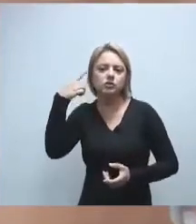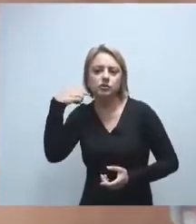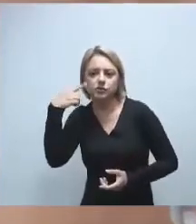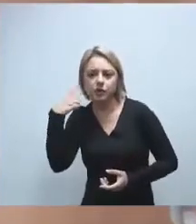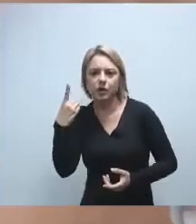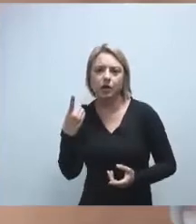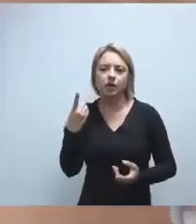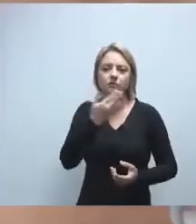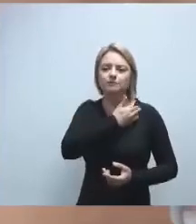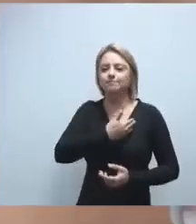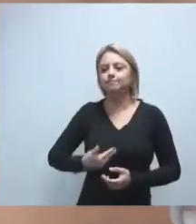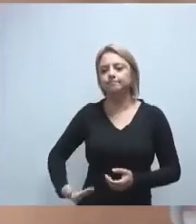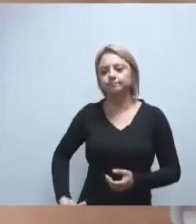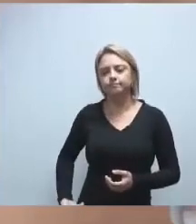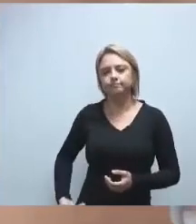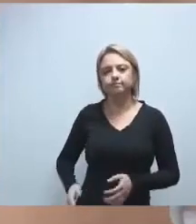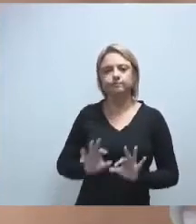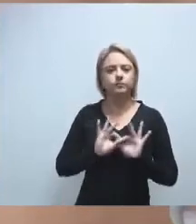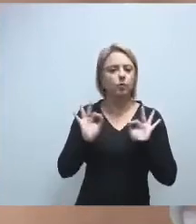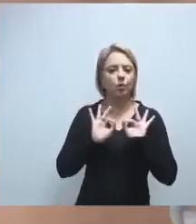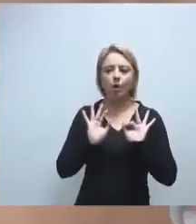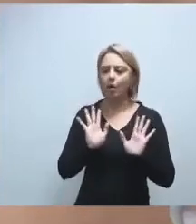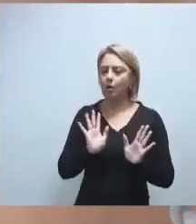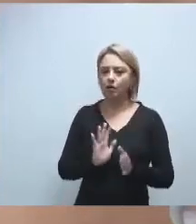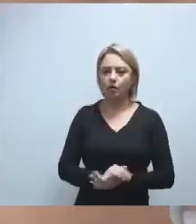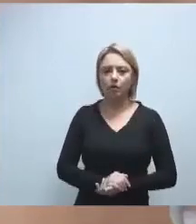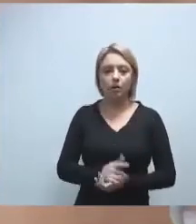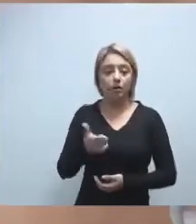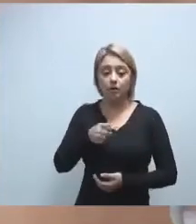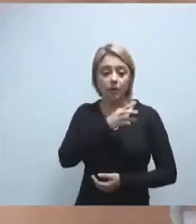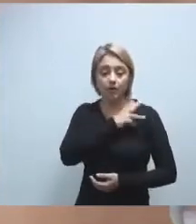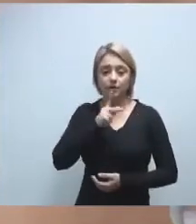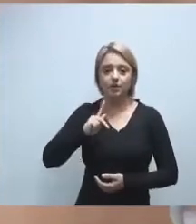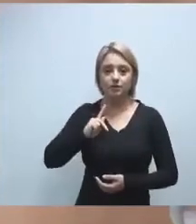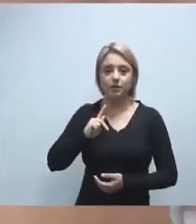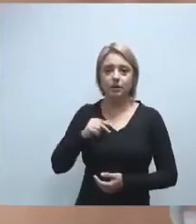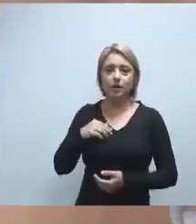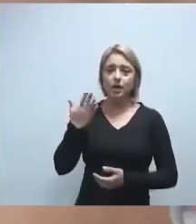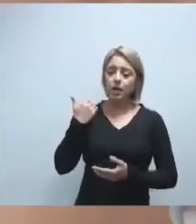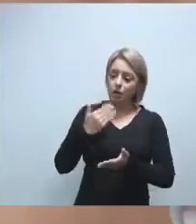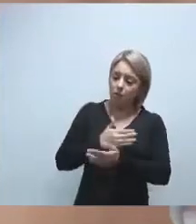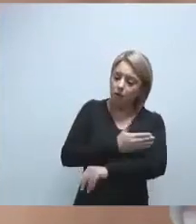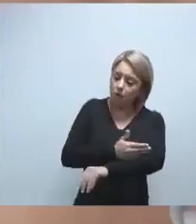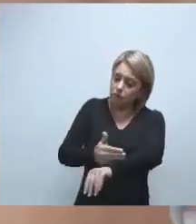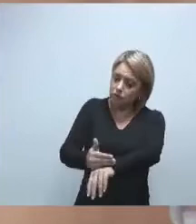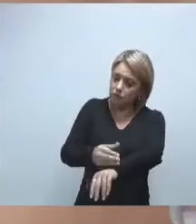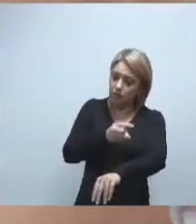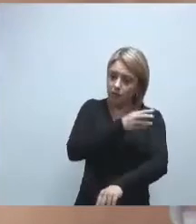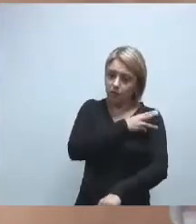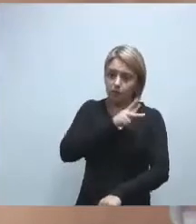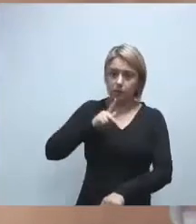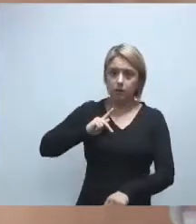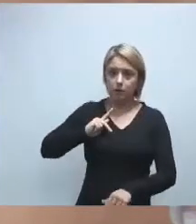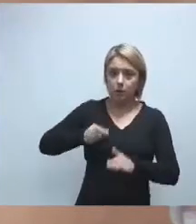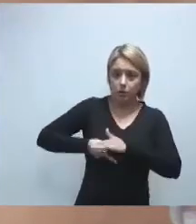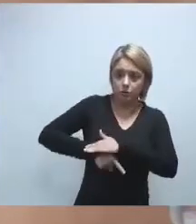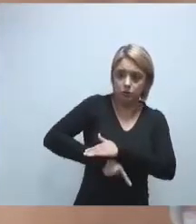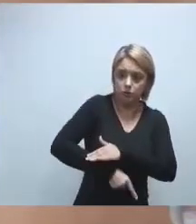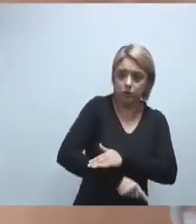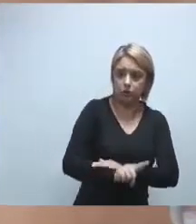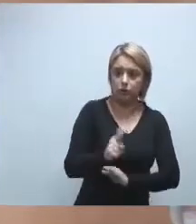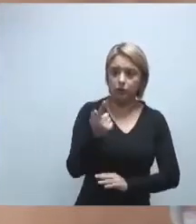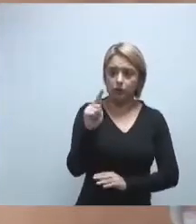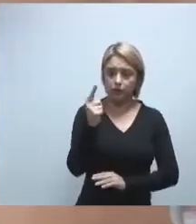da união não era ministério público e como estava acostumado com o ministério público o interior de